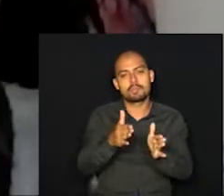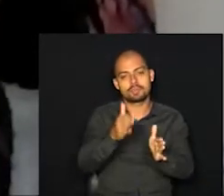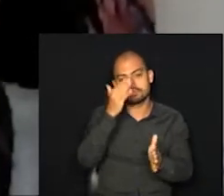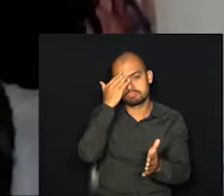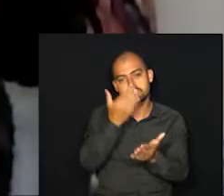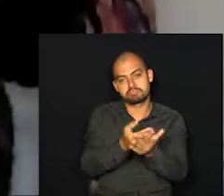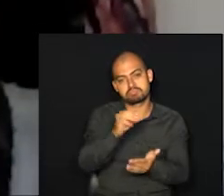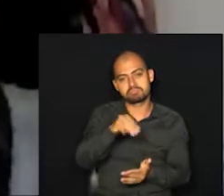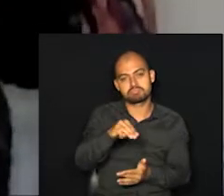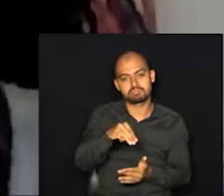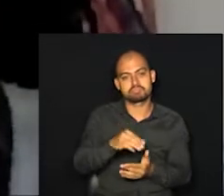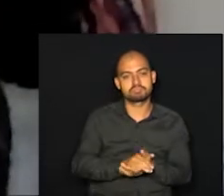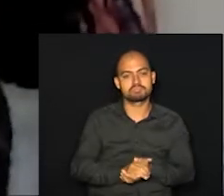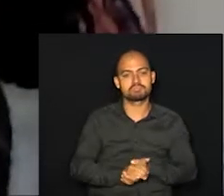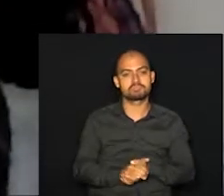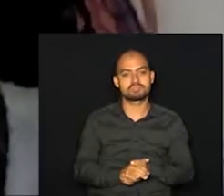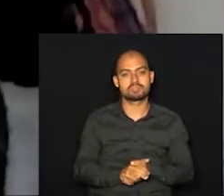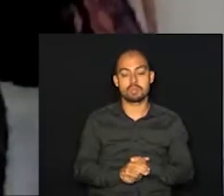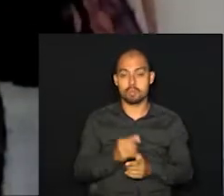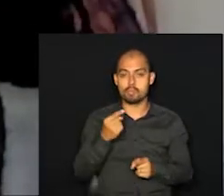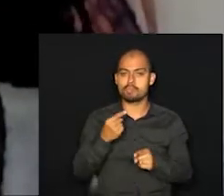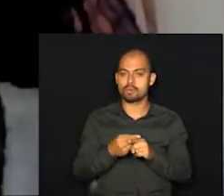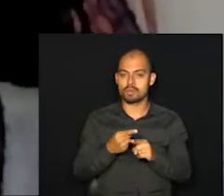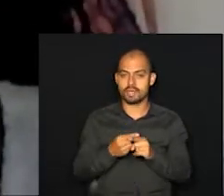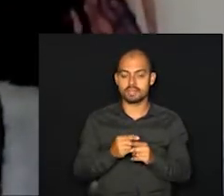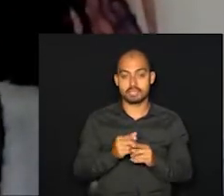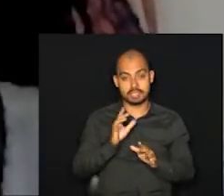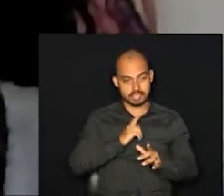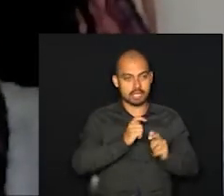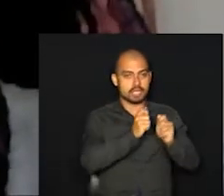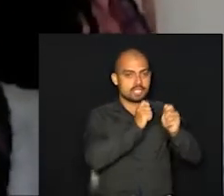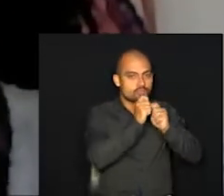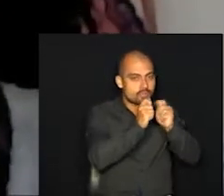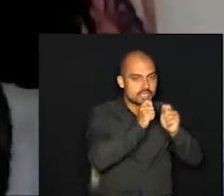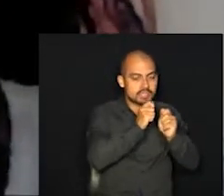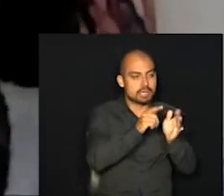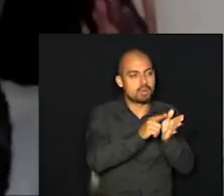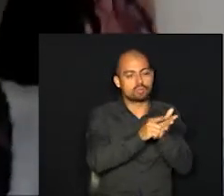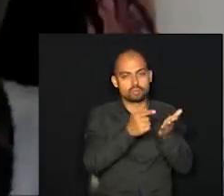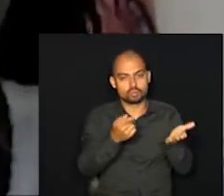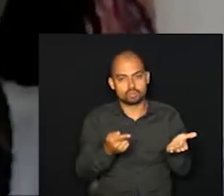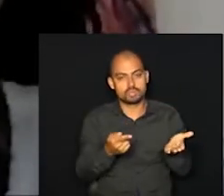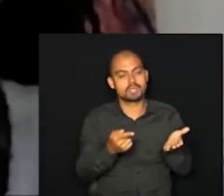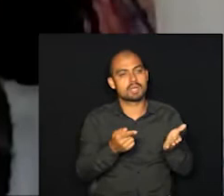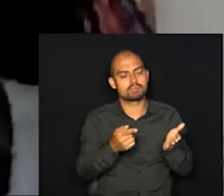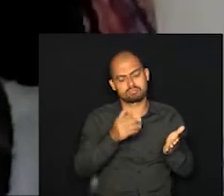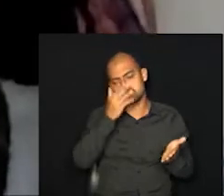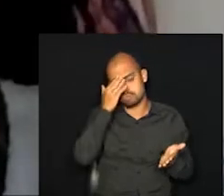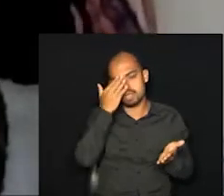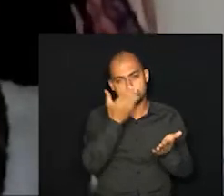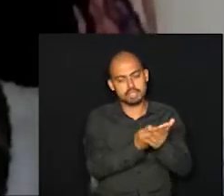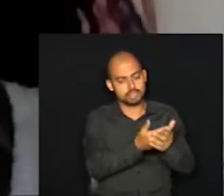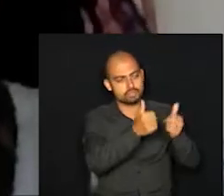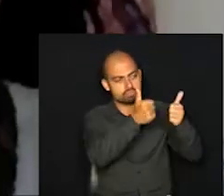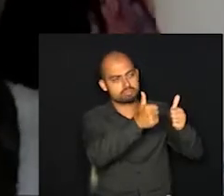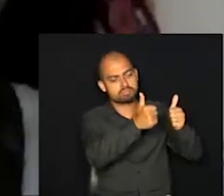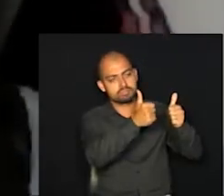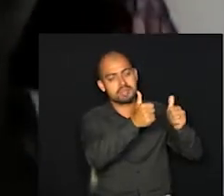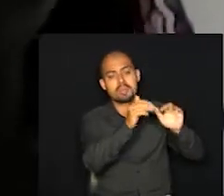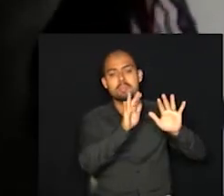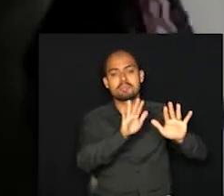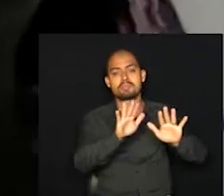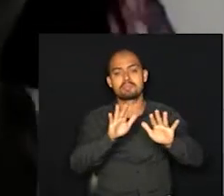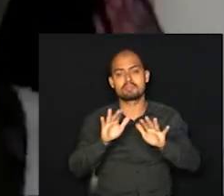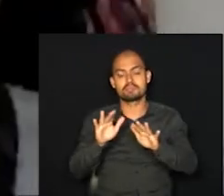caminho. Porque o que a gente tem? A imprensa, os noticiários. Eu acredito nos noticiários mais do que nas